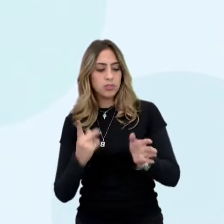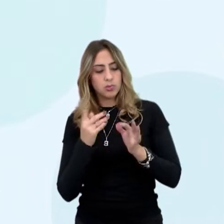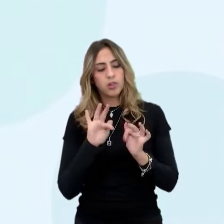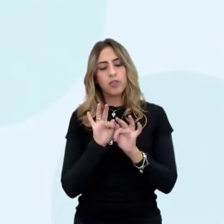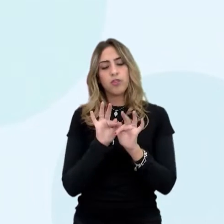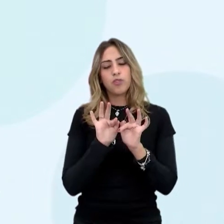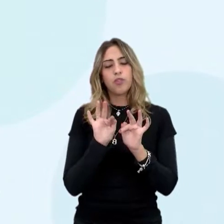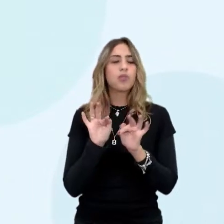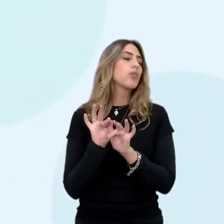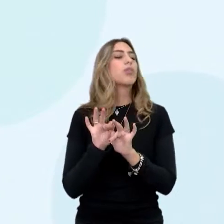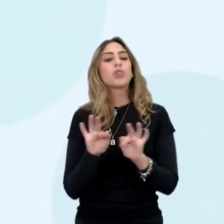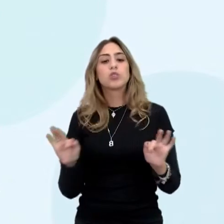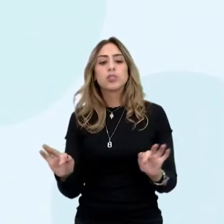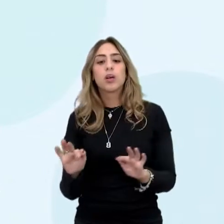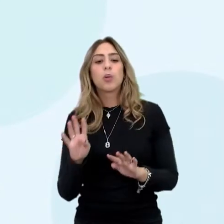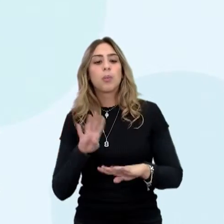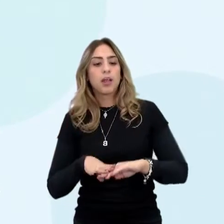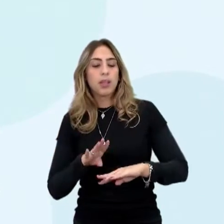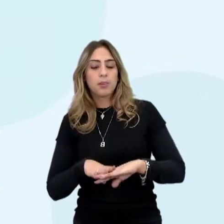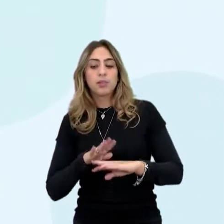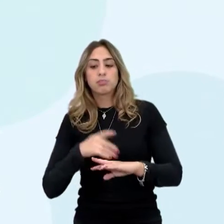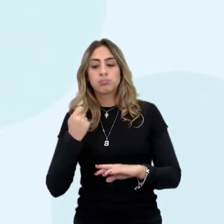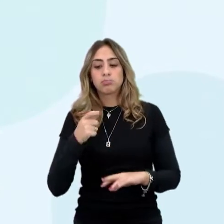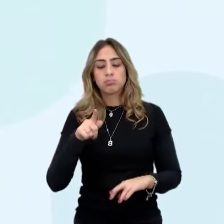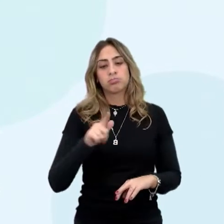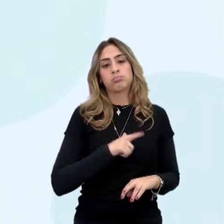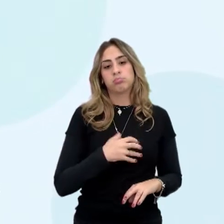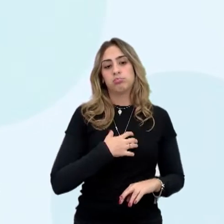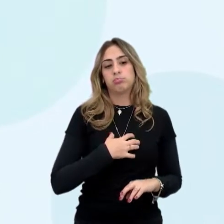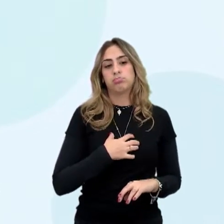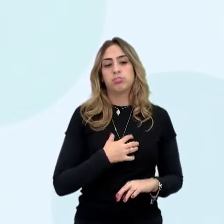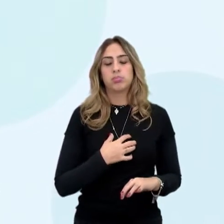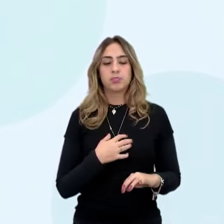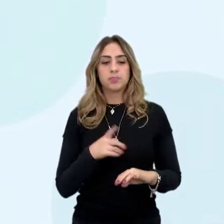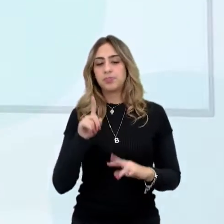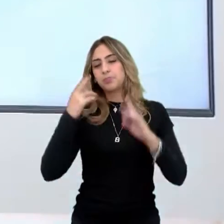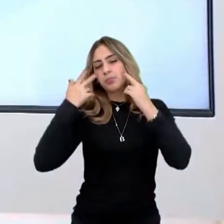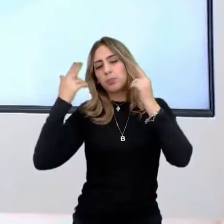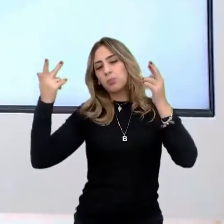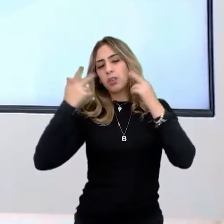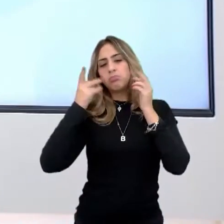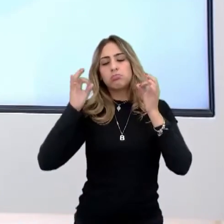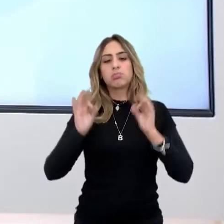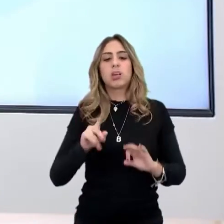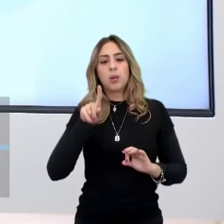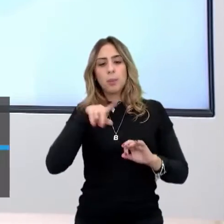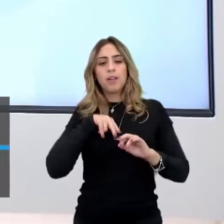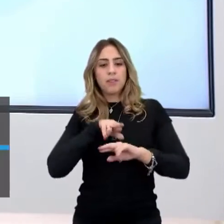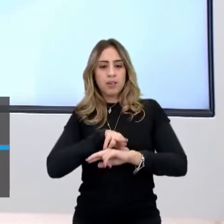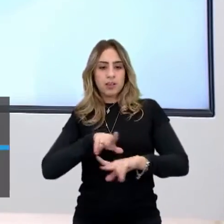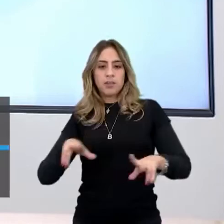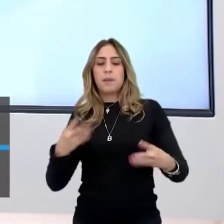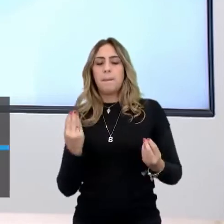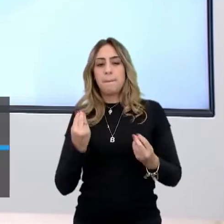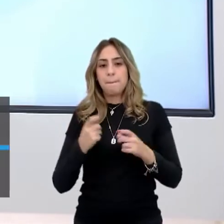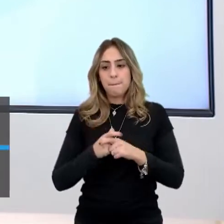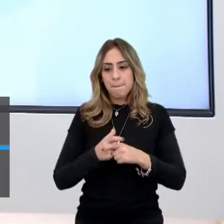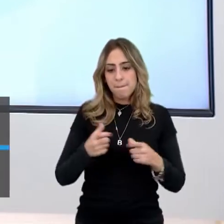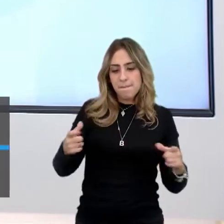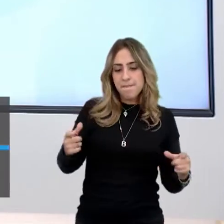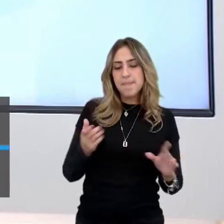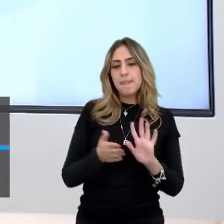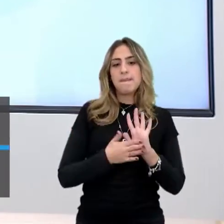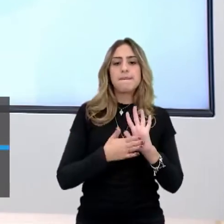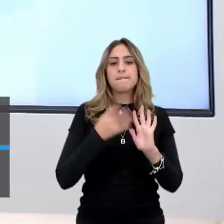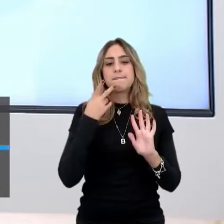função matemática, né, que rege isso aí. E ela não é naturalmente exata, existe uma variação muito grande, o próprio nome está